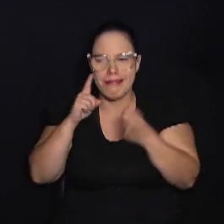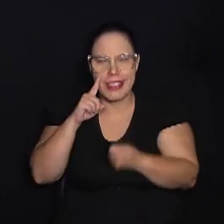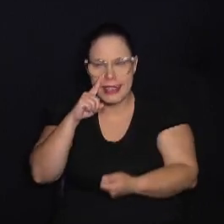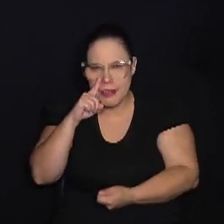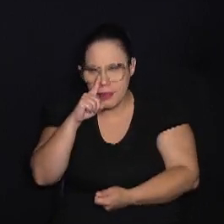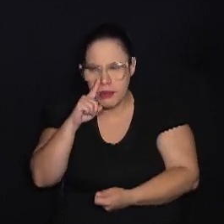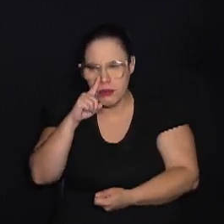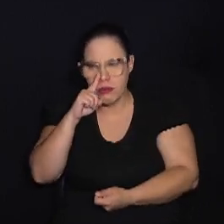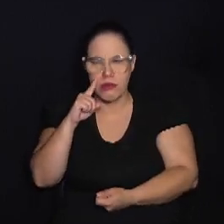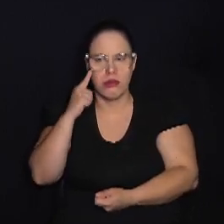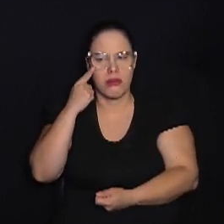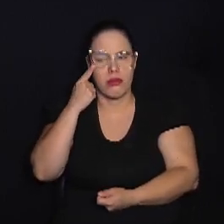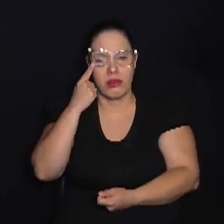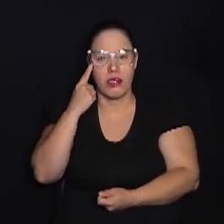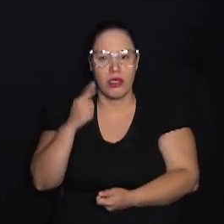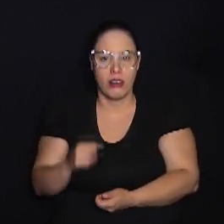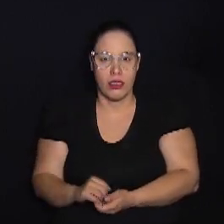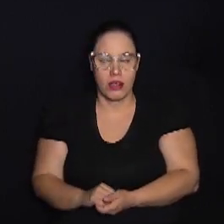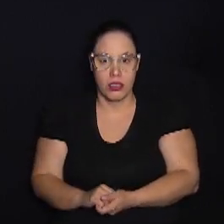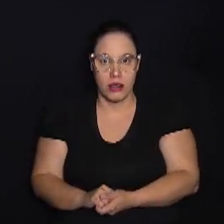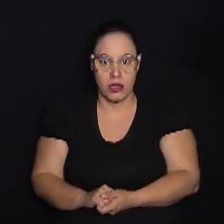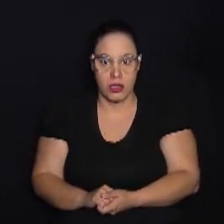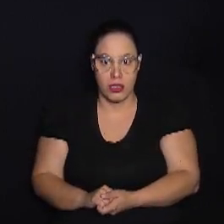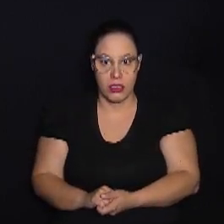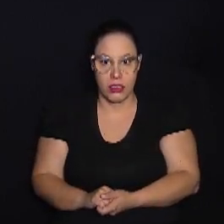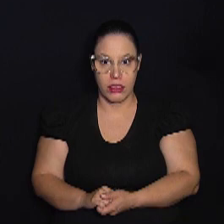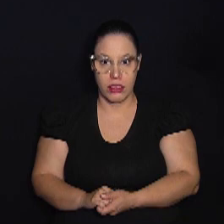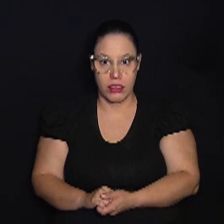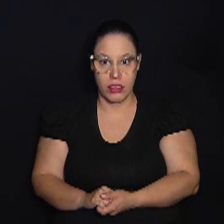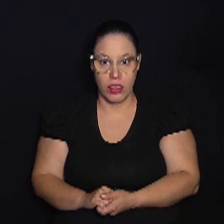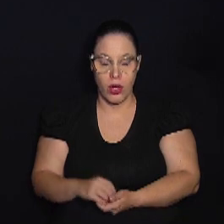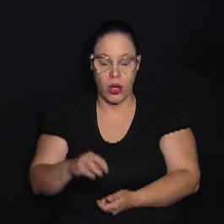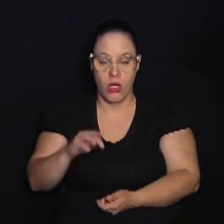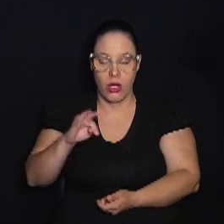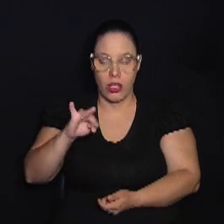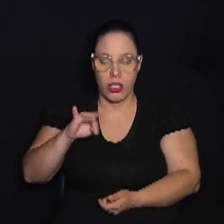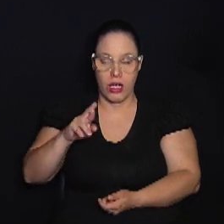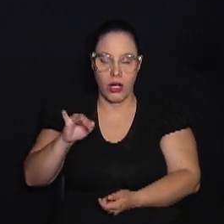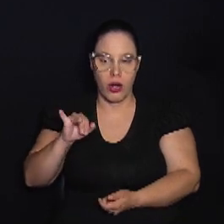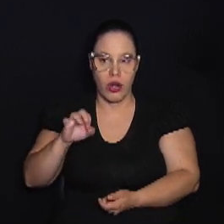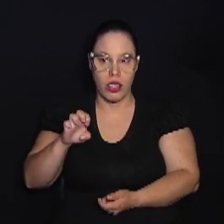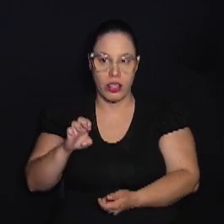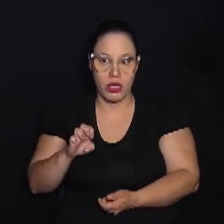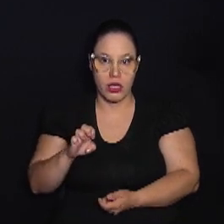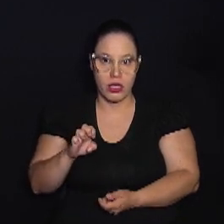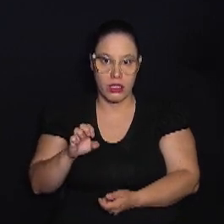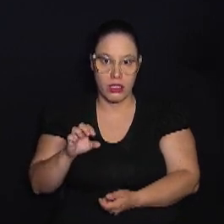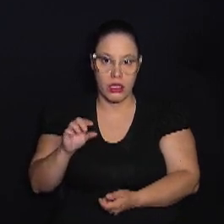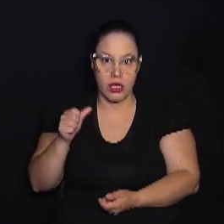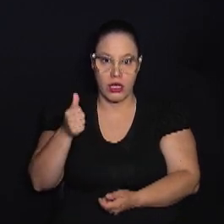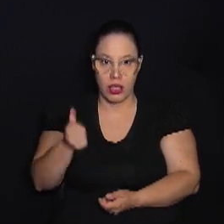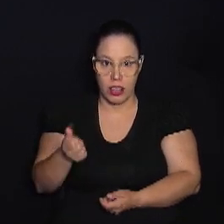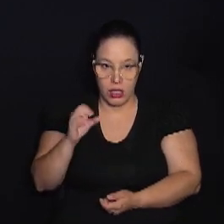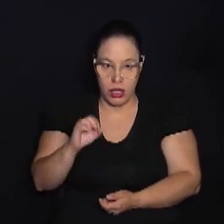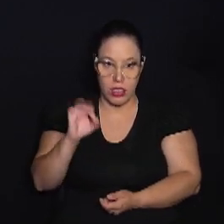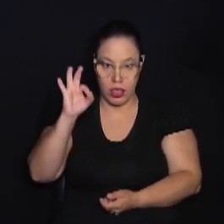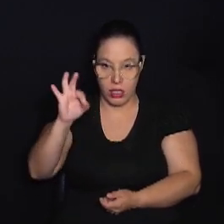um universo menor desses tumores de tireoide, que podem, até 10% dos casos desses, estar associado